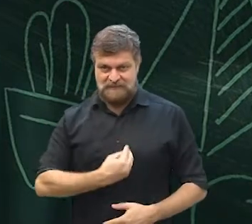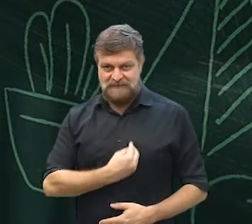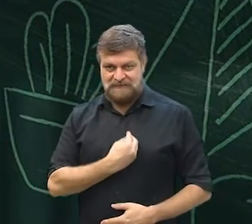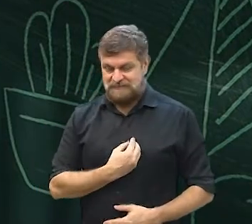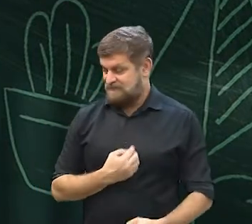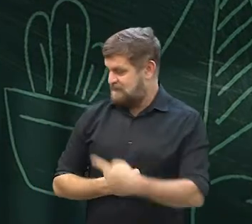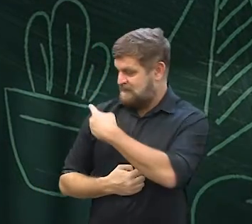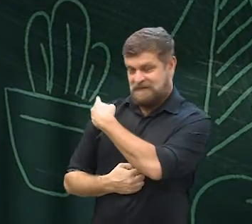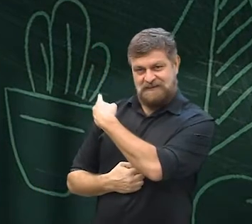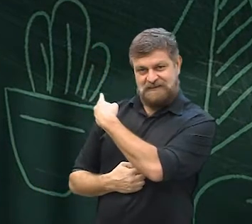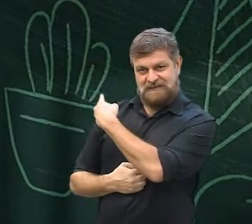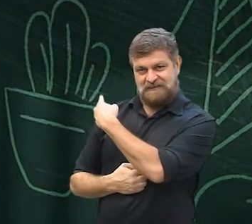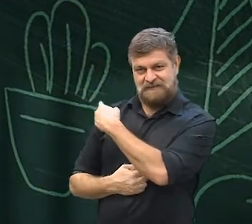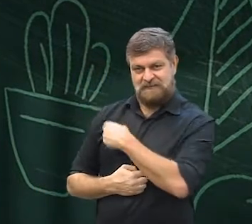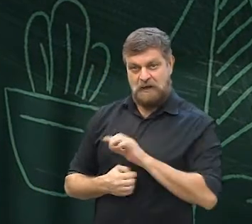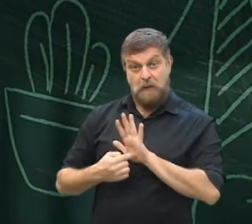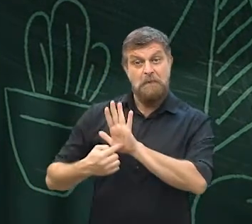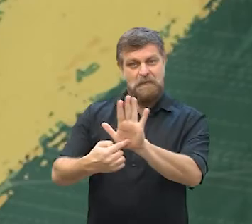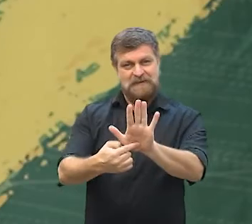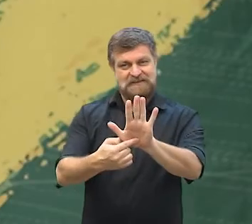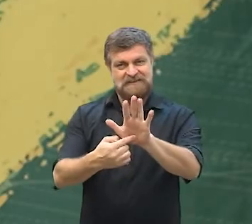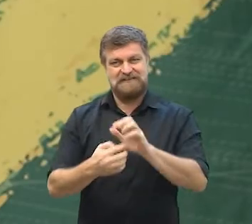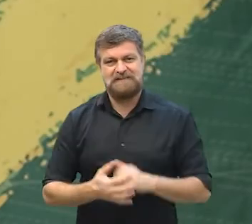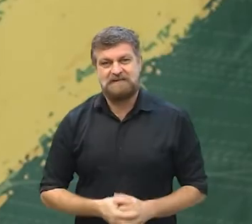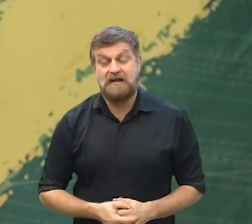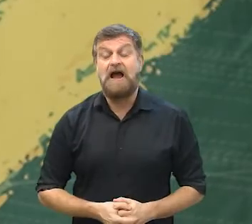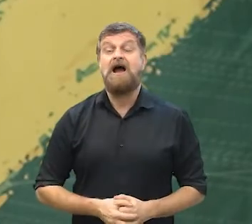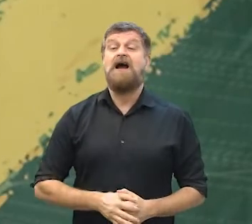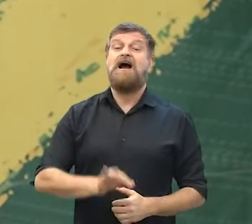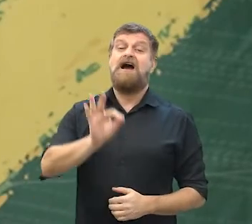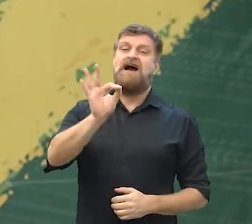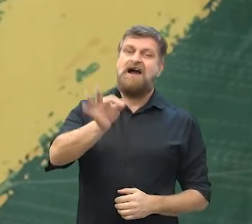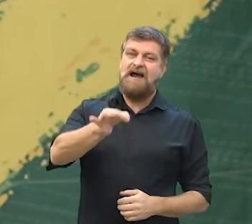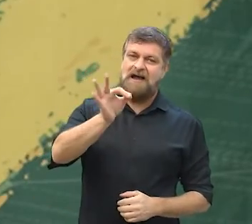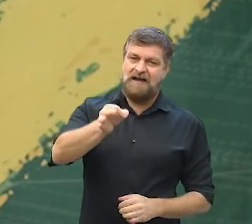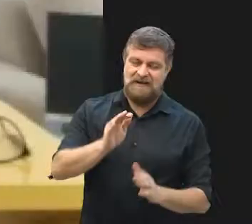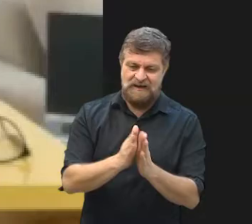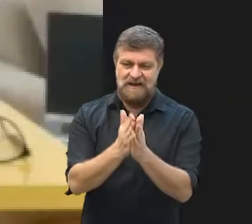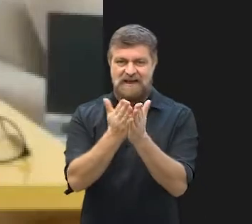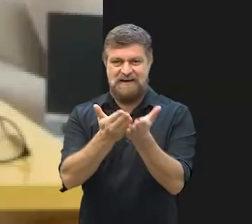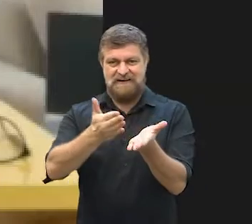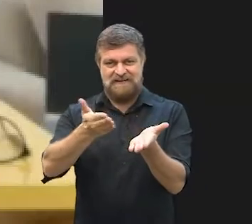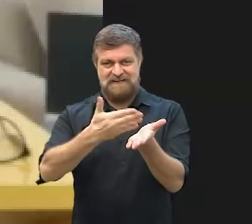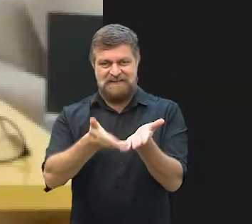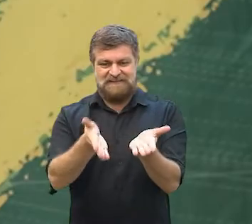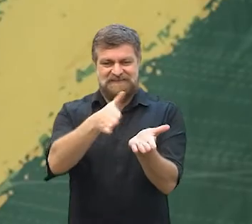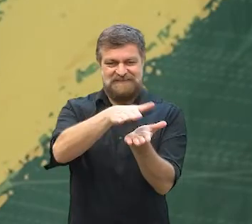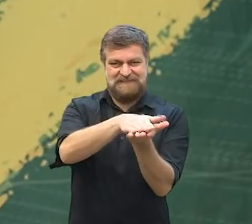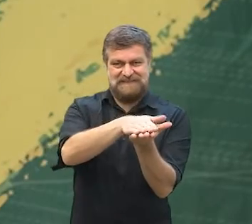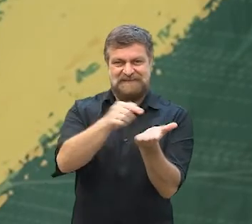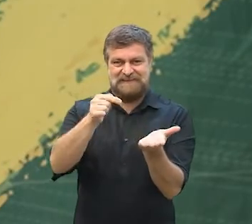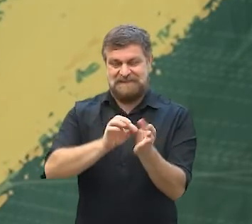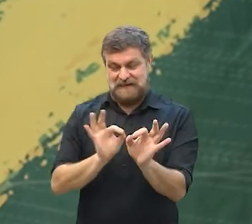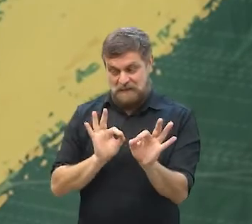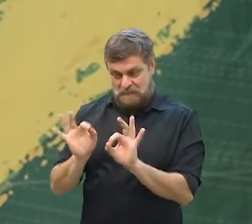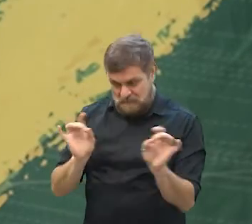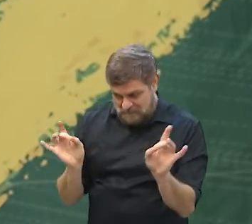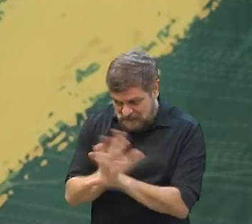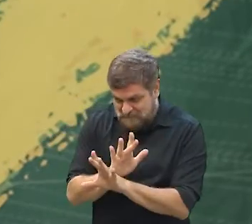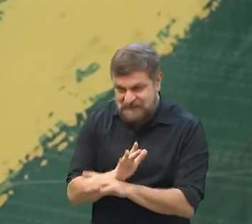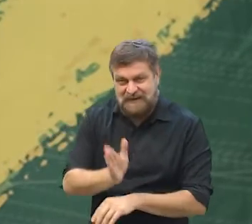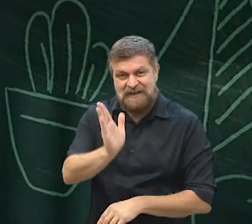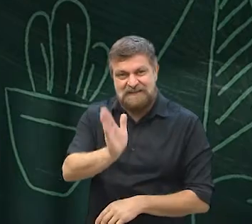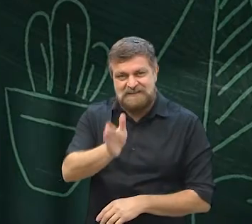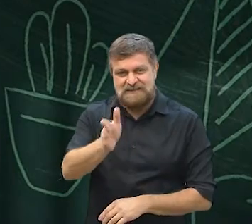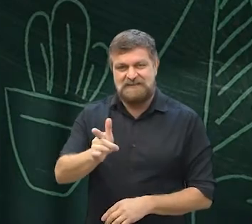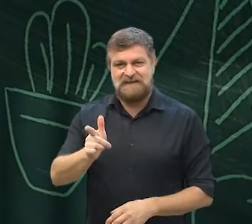puder pegar e mostrar para a gente aí, ó. está aqui o Tem outro livro. aí preparado, tá na agulha aí. Ó, que Então, legal.